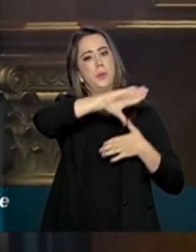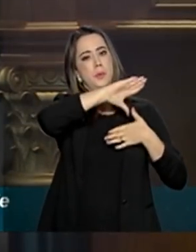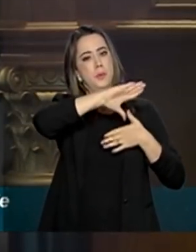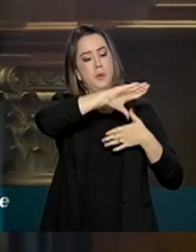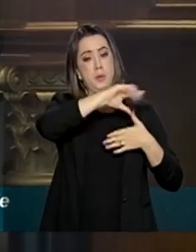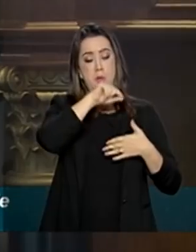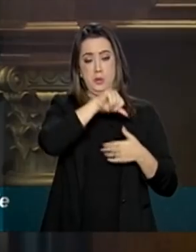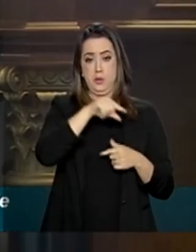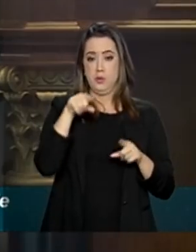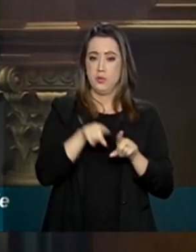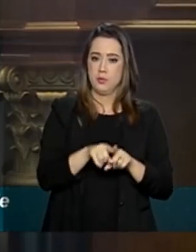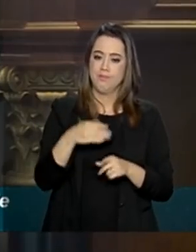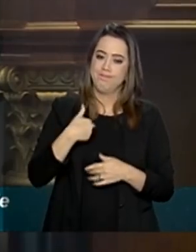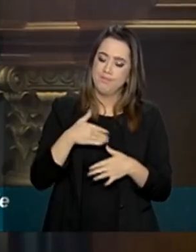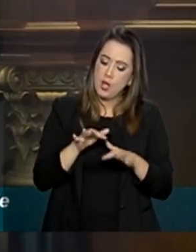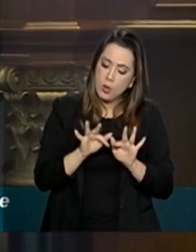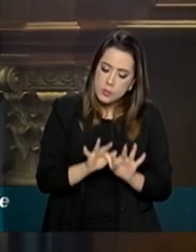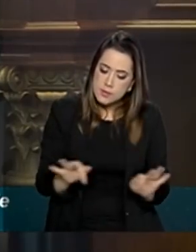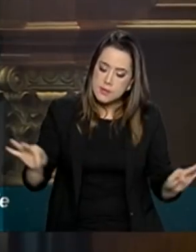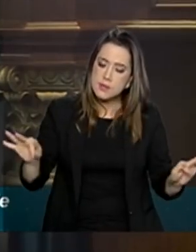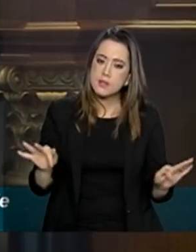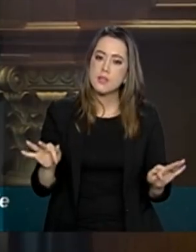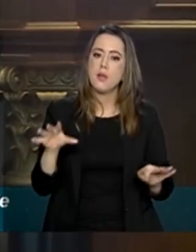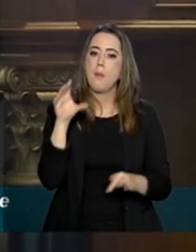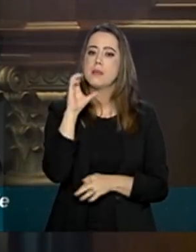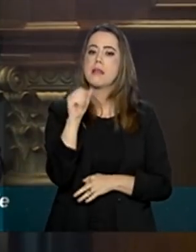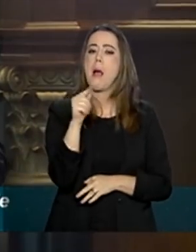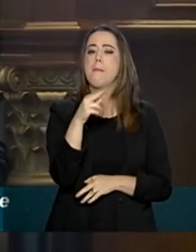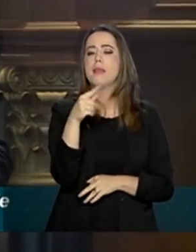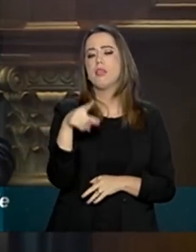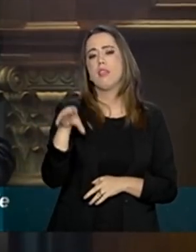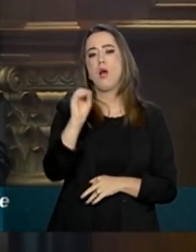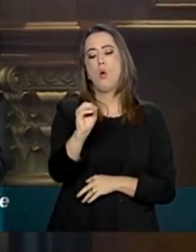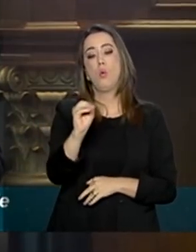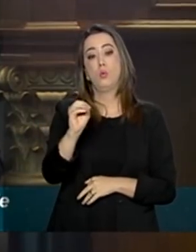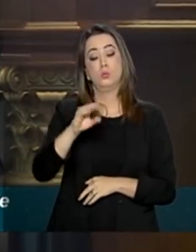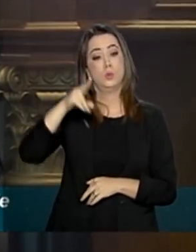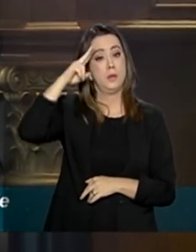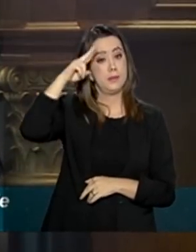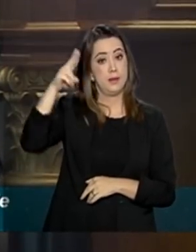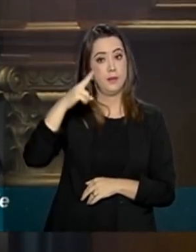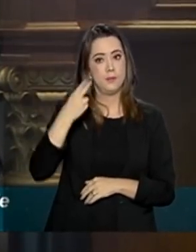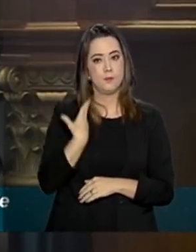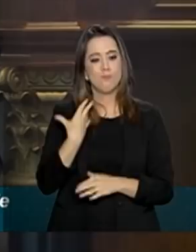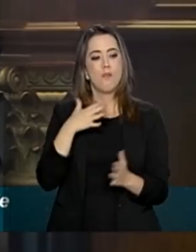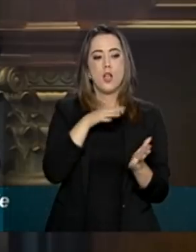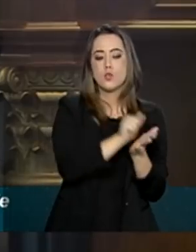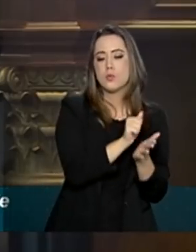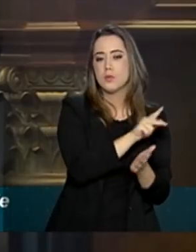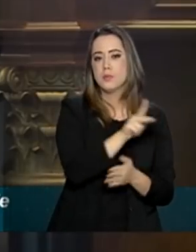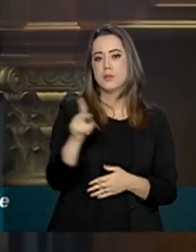capitão do Exército Brasileiro, que ascendeu à presidência da República,